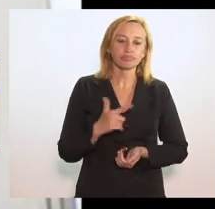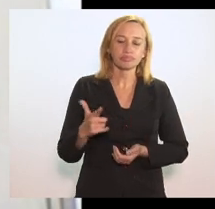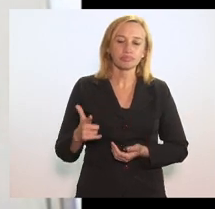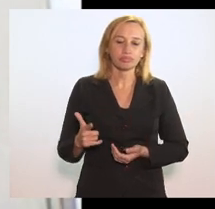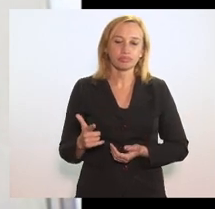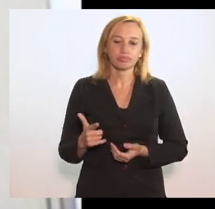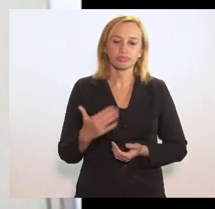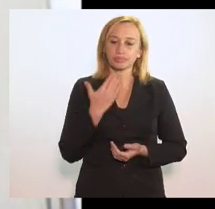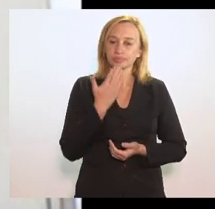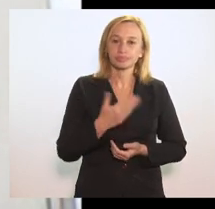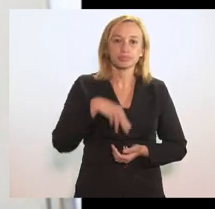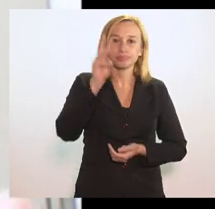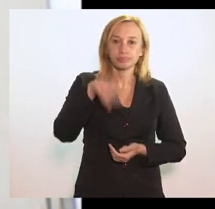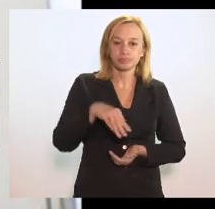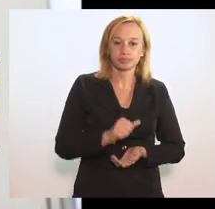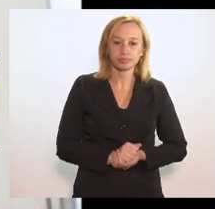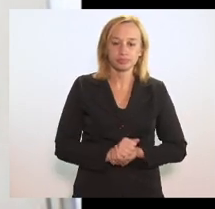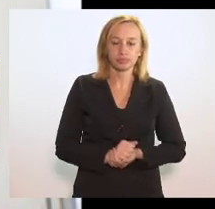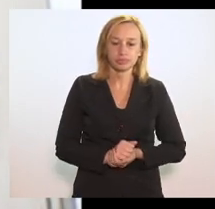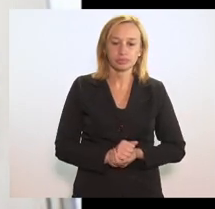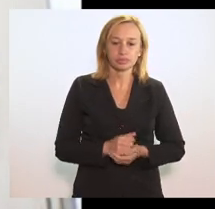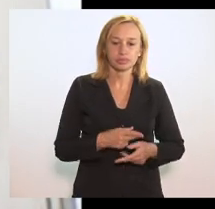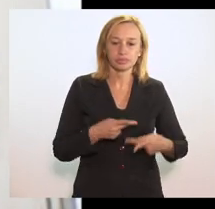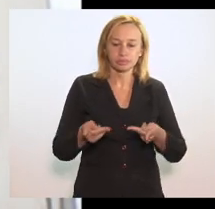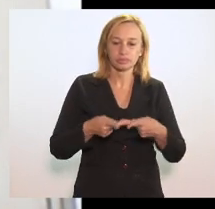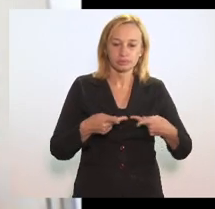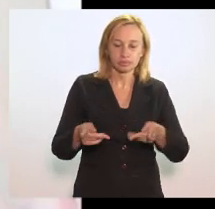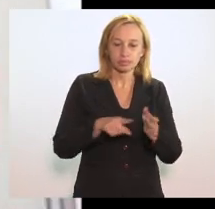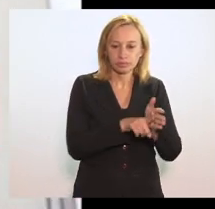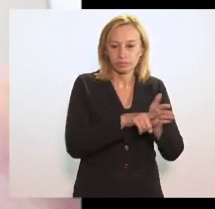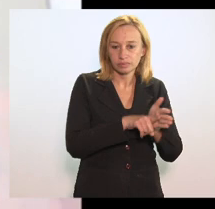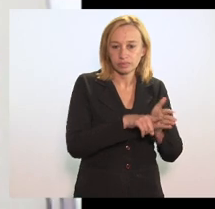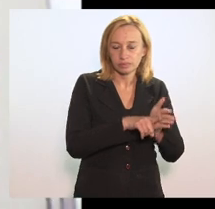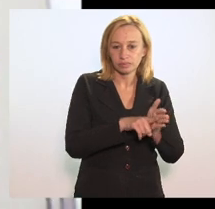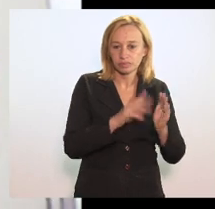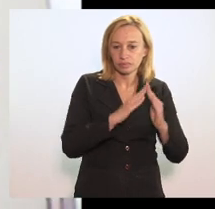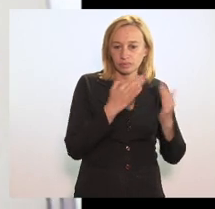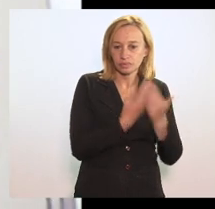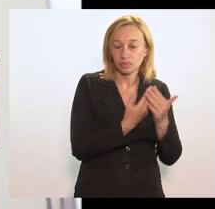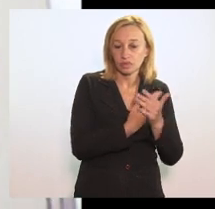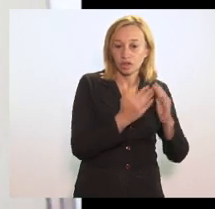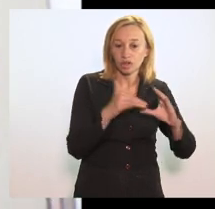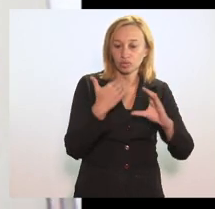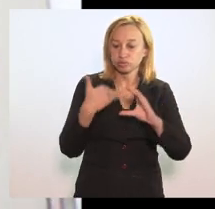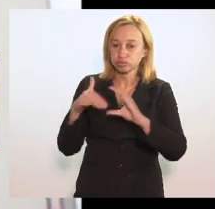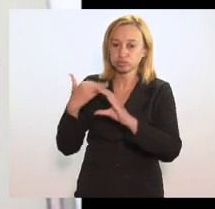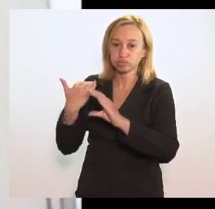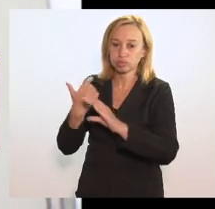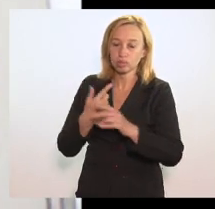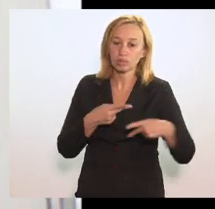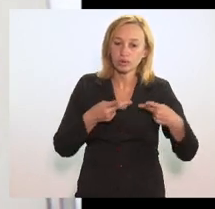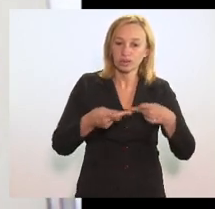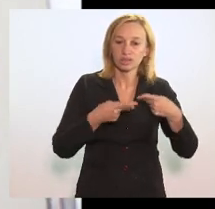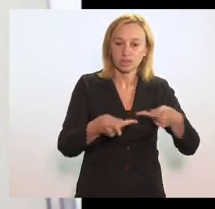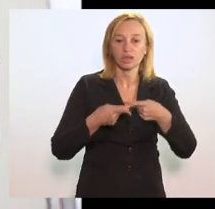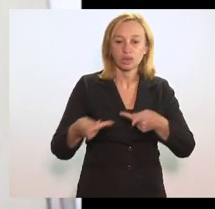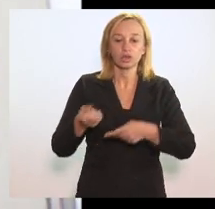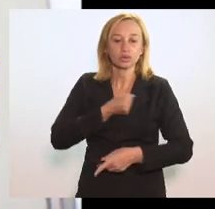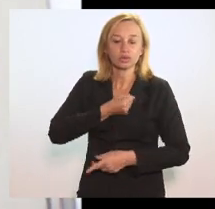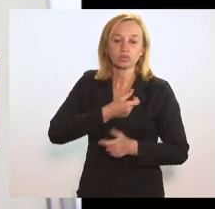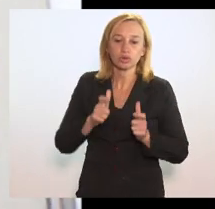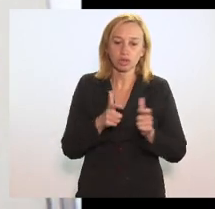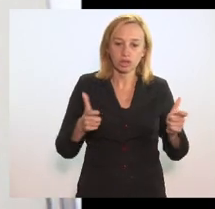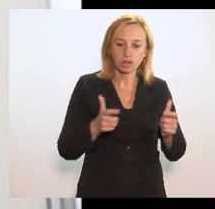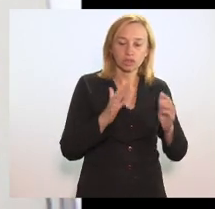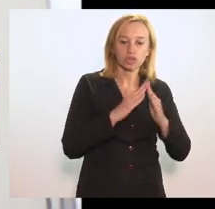quem recorrer. Eu estava evitando fazer fiscalização nas escolas, mas começamos a receber tantas denúncias que eu comecei a fazer. Visitei uma grande escola